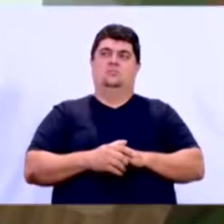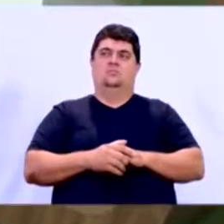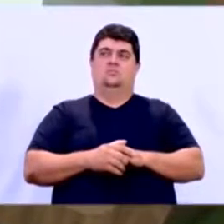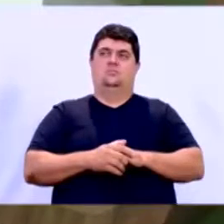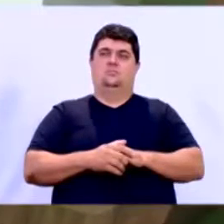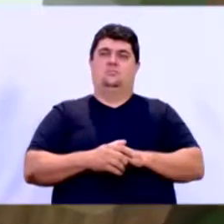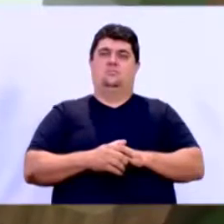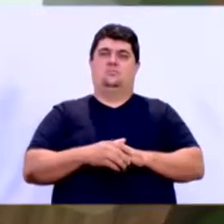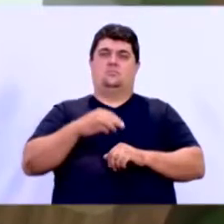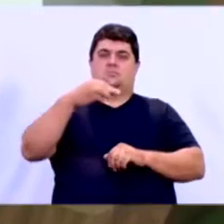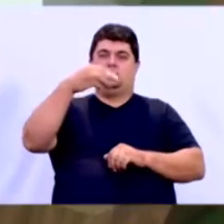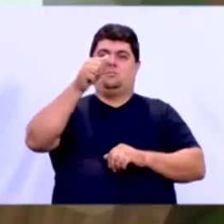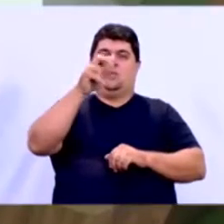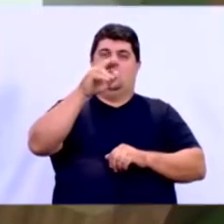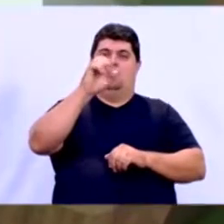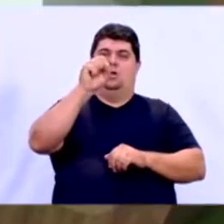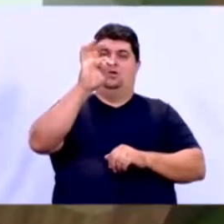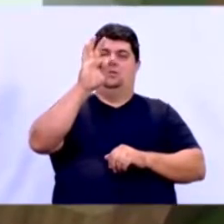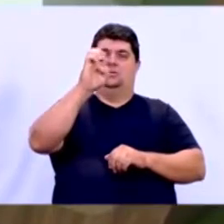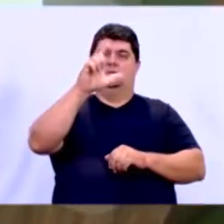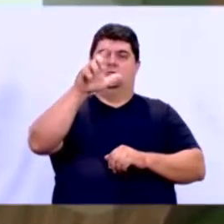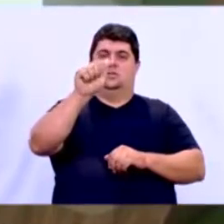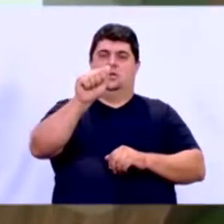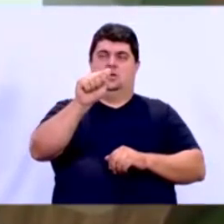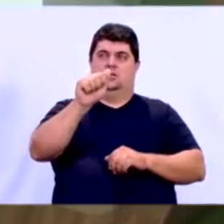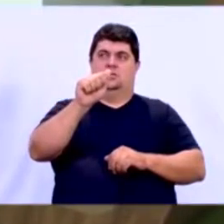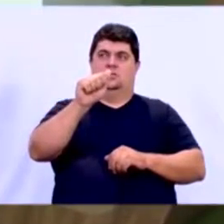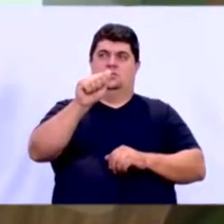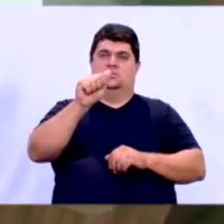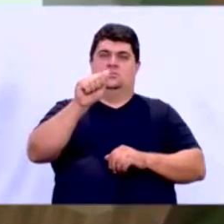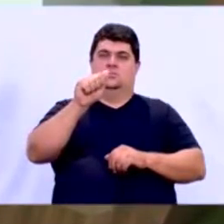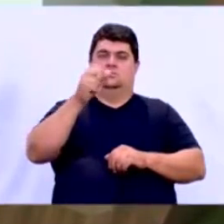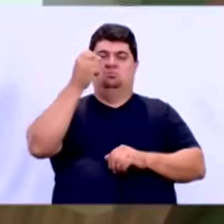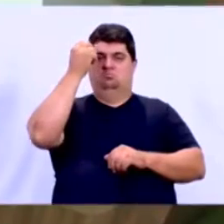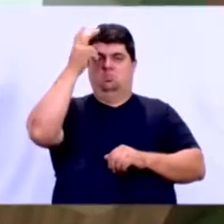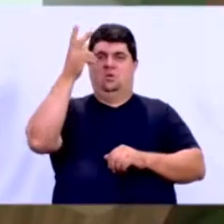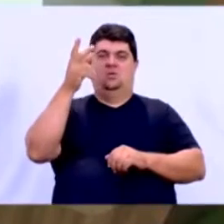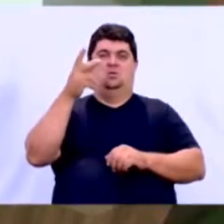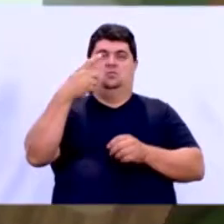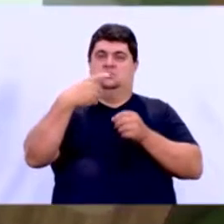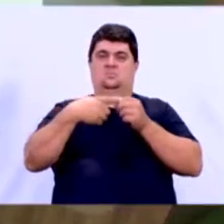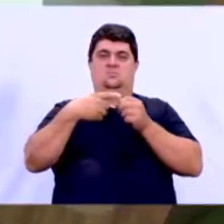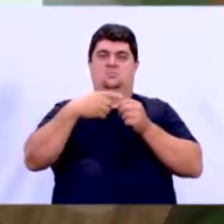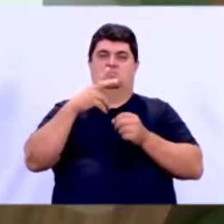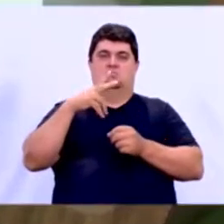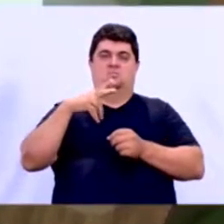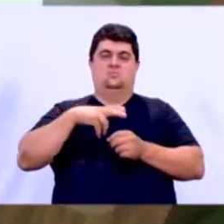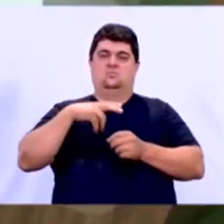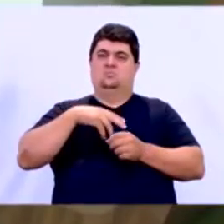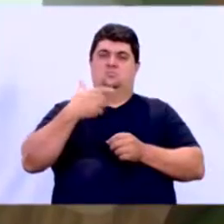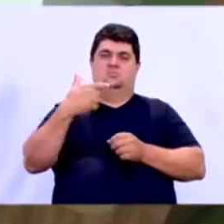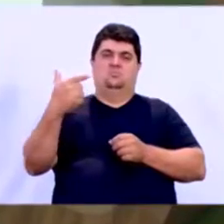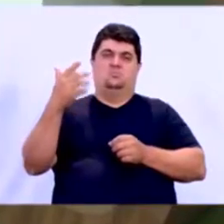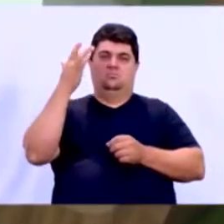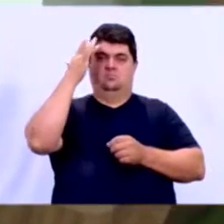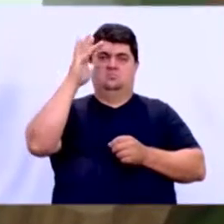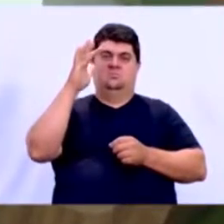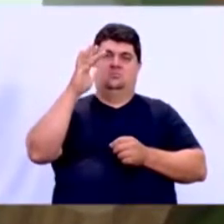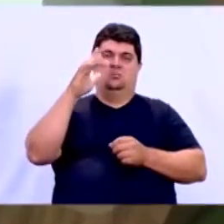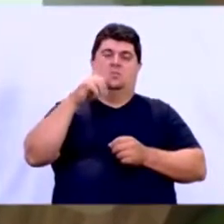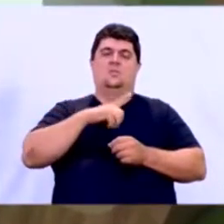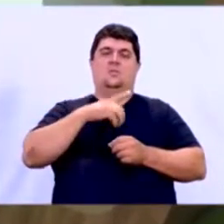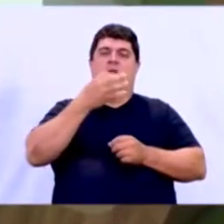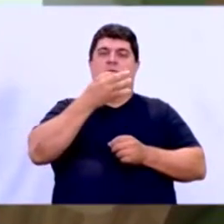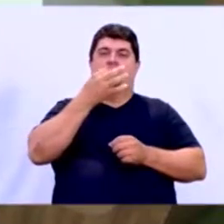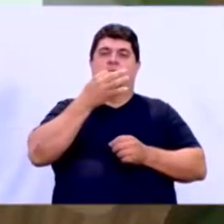A Maristela, que agora eu não estou lembrando aqui do polo, não anotei o polo aqui, ela tem uma